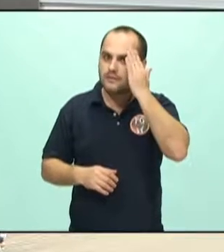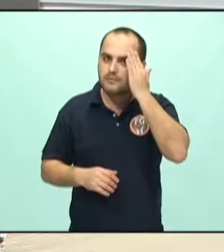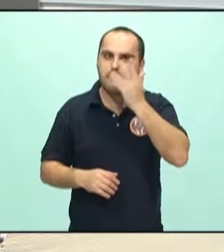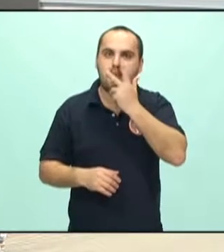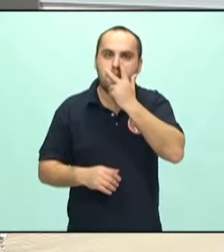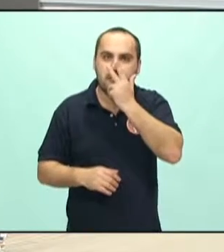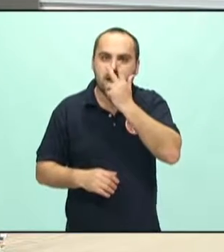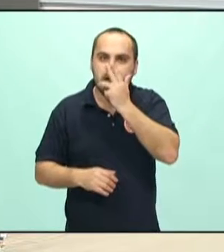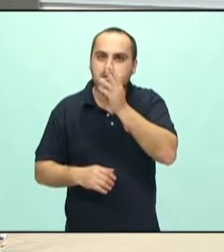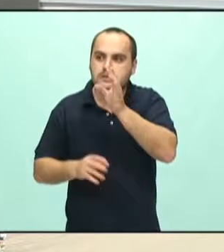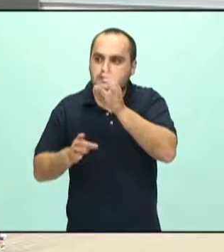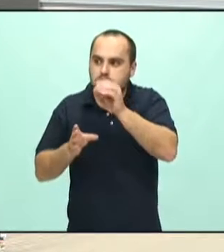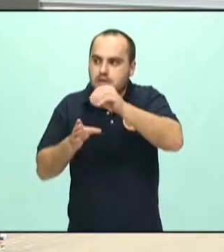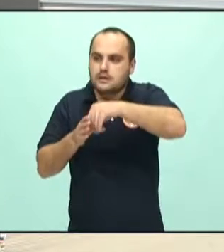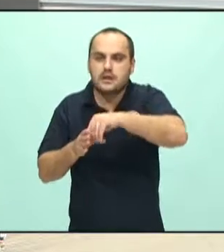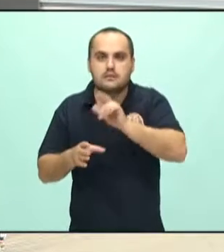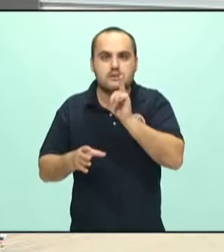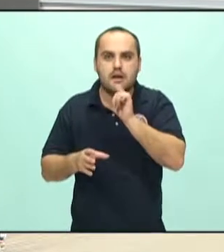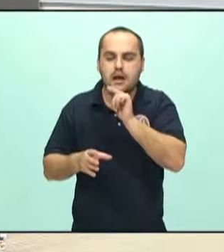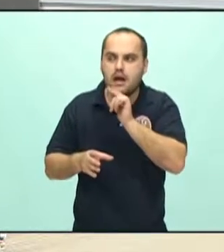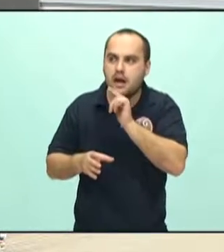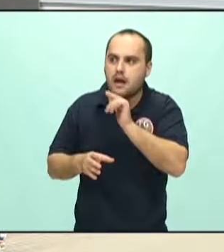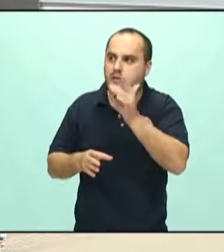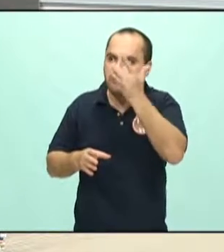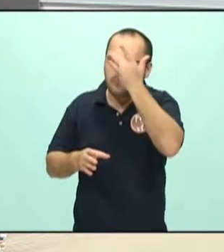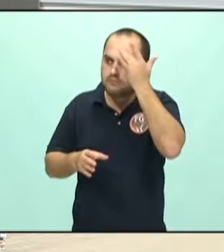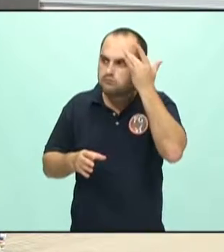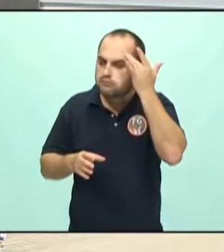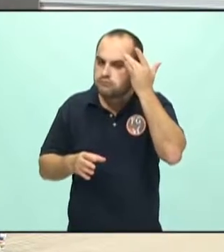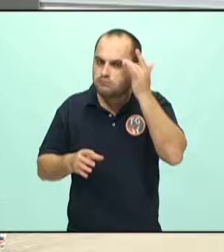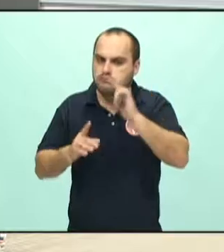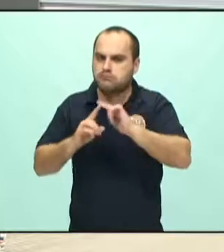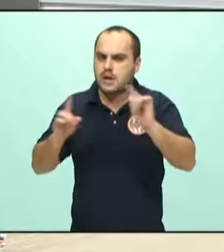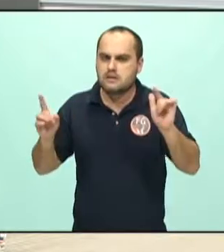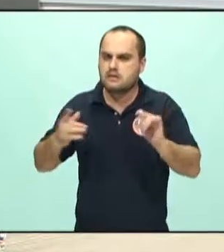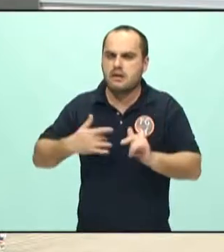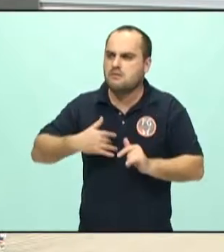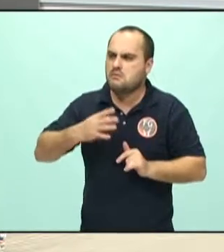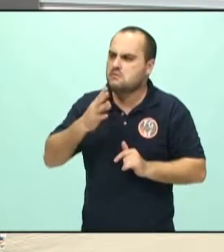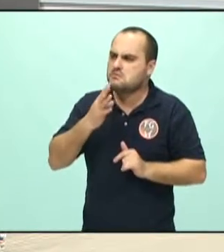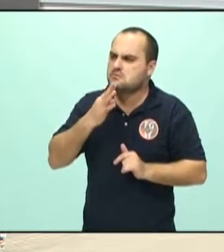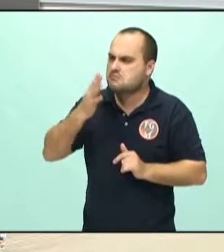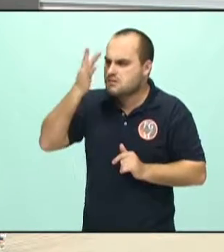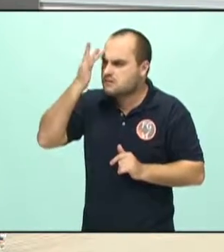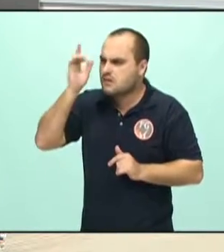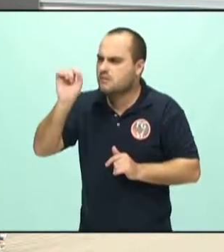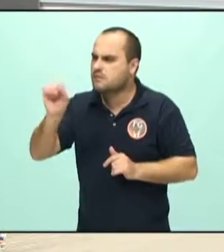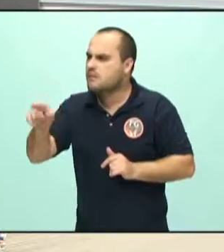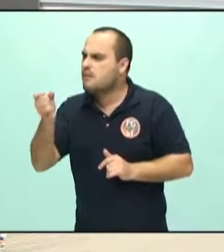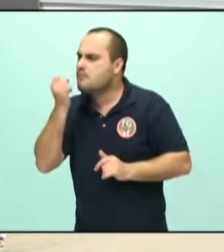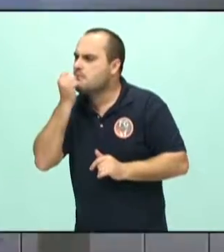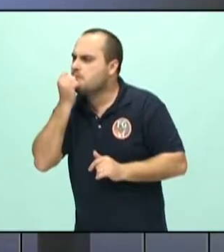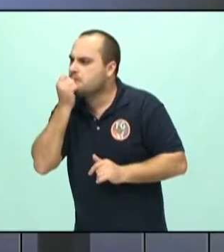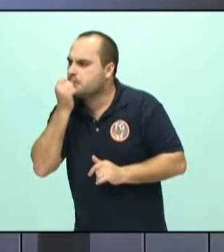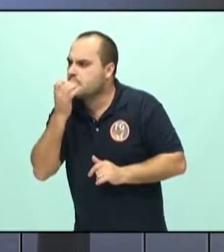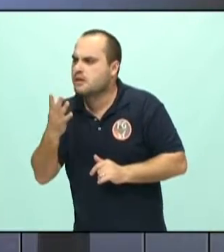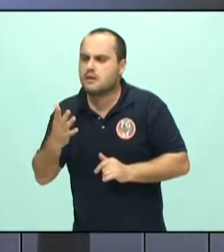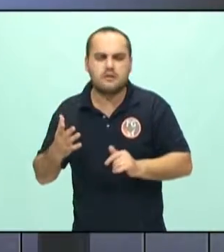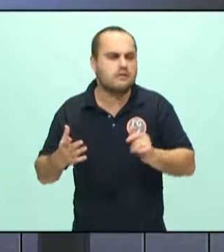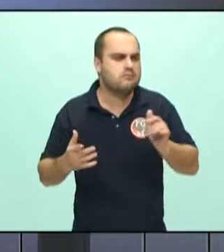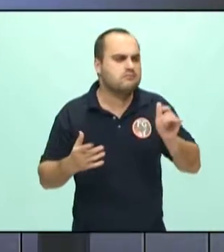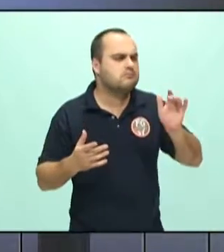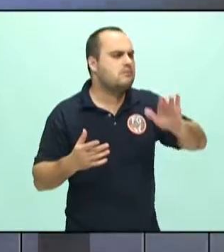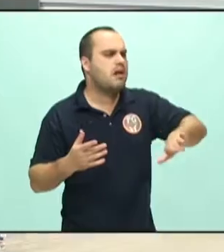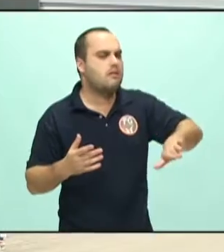do mar então ela mostra que ela vive no fundo mar mas ela não reconhece o que que é resíduo que é bem o que acontece com os animais hoje